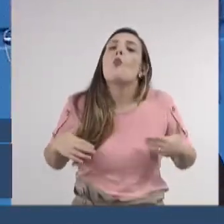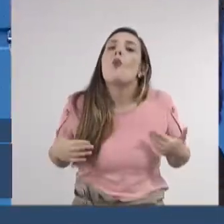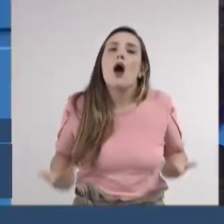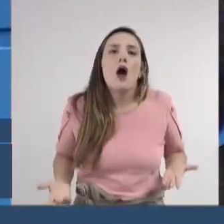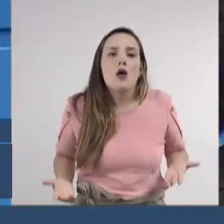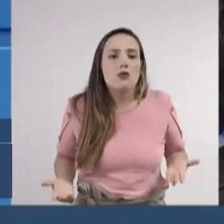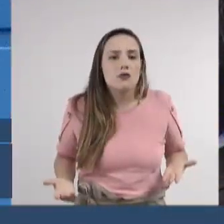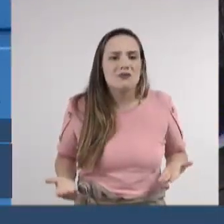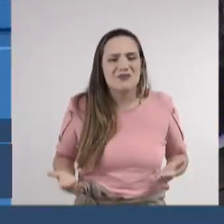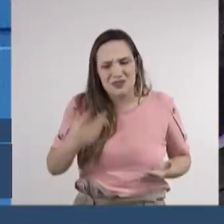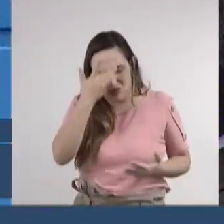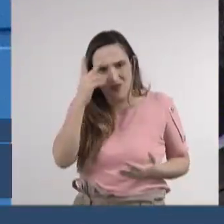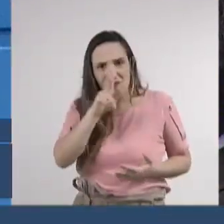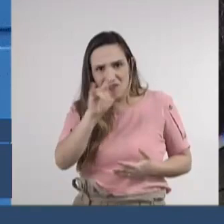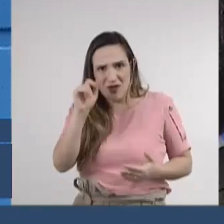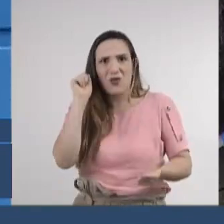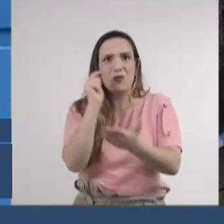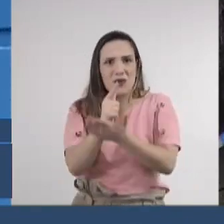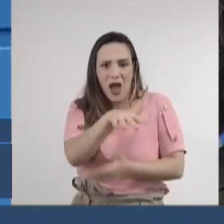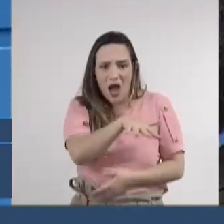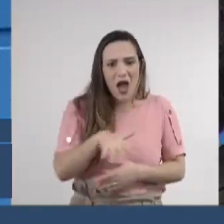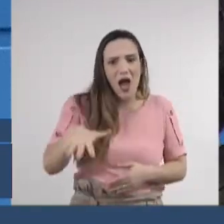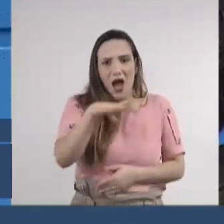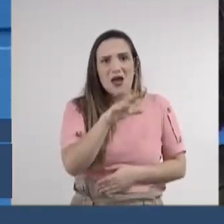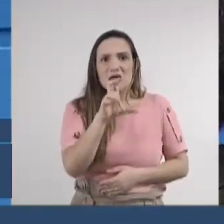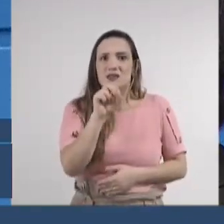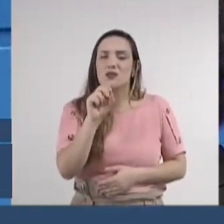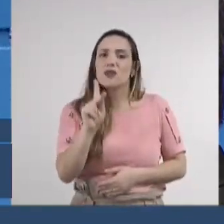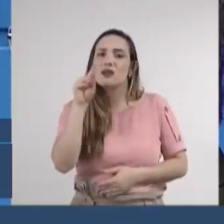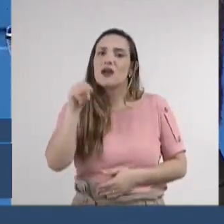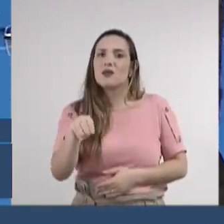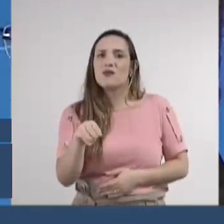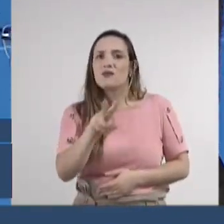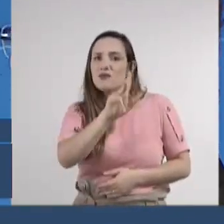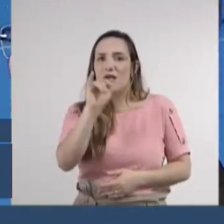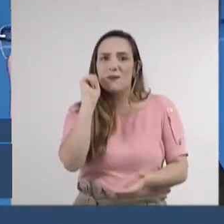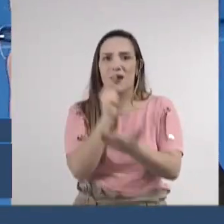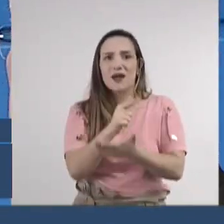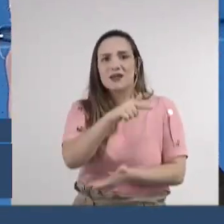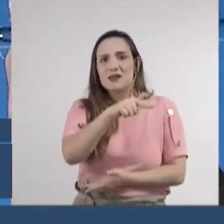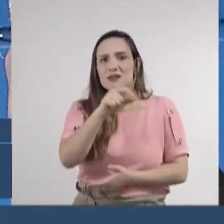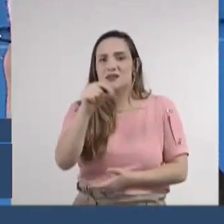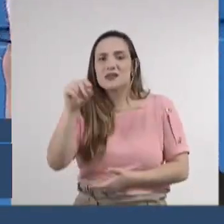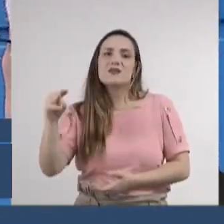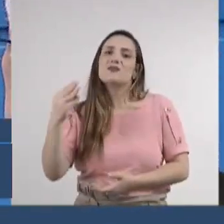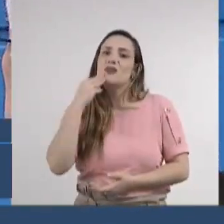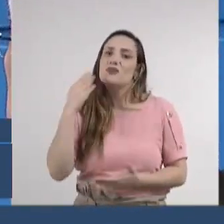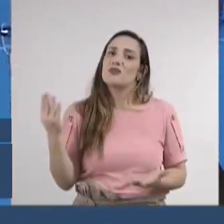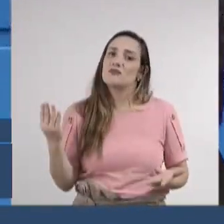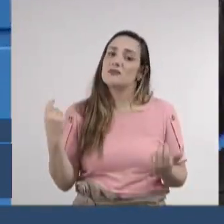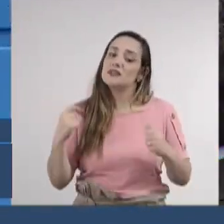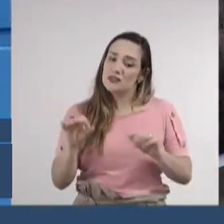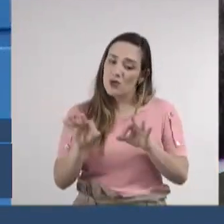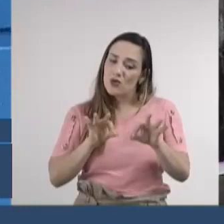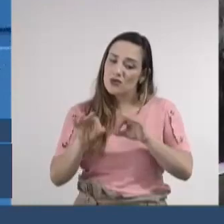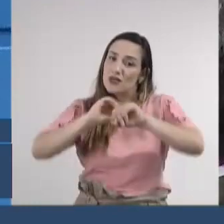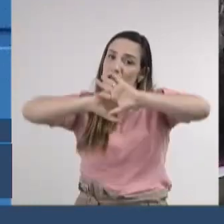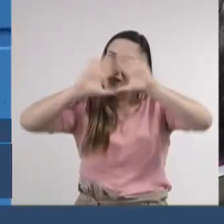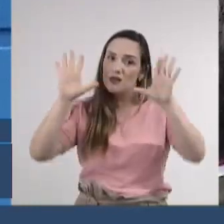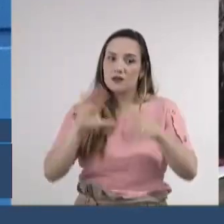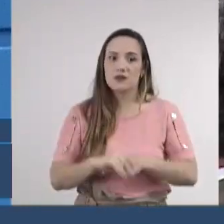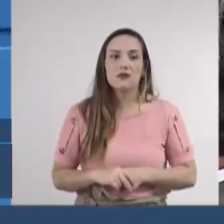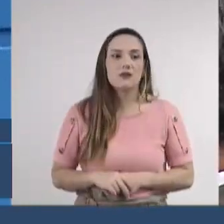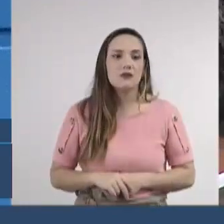vai comprar uma área de 50 quilômetros de rodovia e pagar 700 milhões? Então, nós temos que ter bem claro o seguinte.